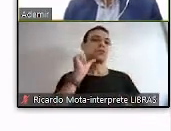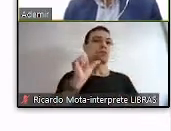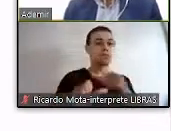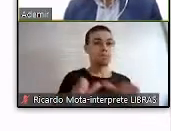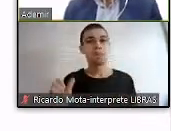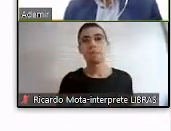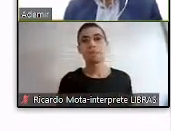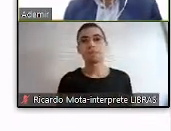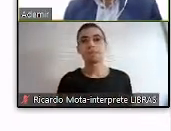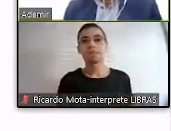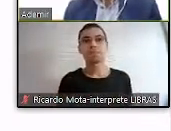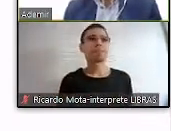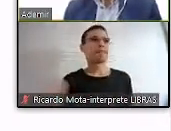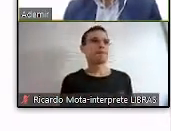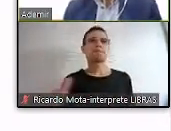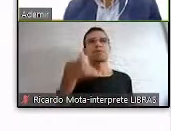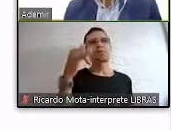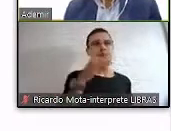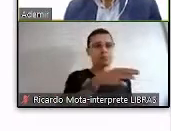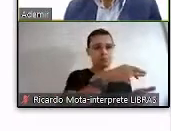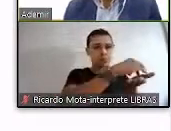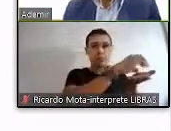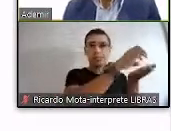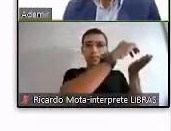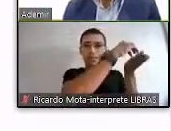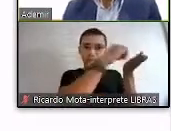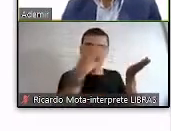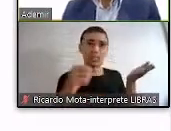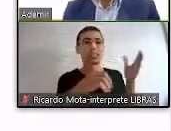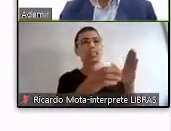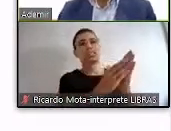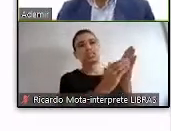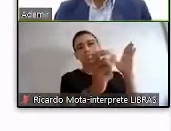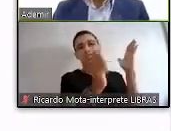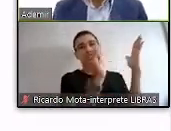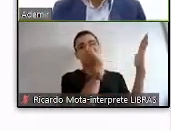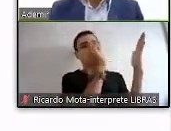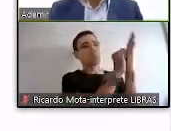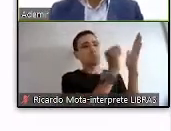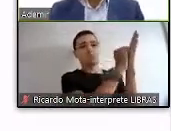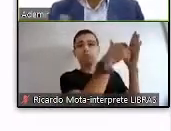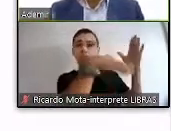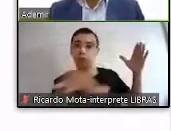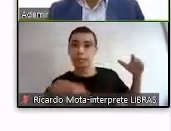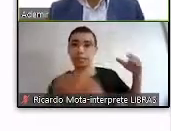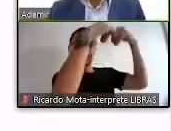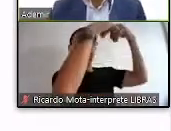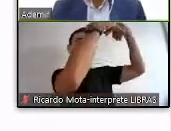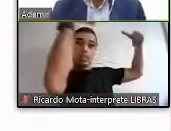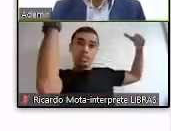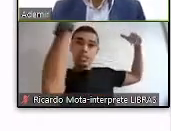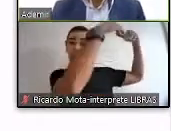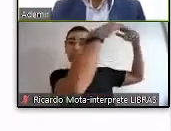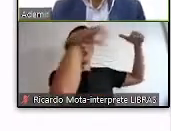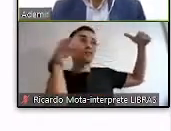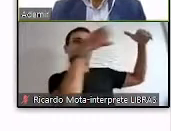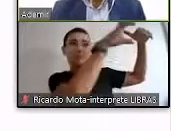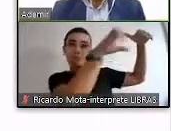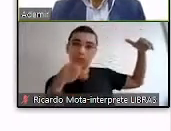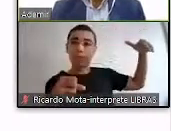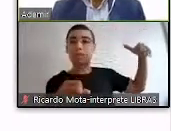de vigas, pilares, paredes estruturais, muito utilizada hoje no sistema, não é aquelas